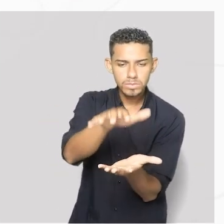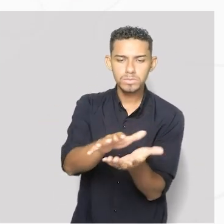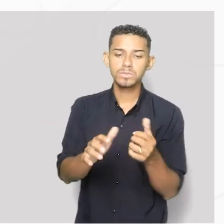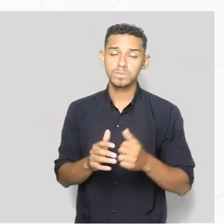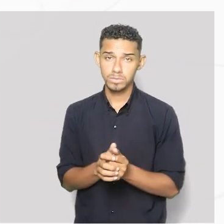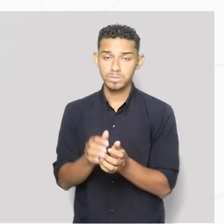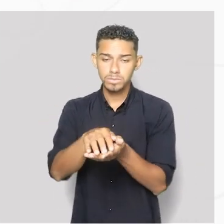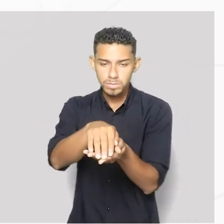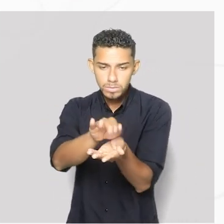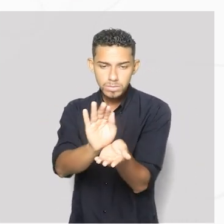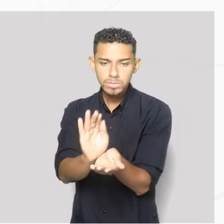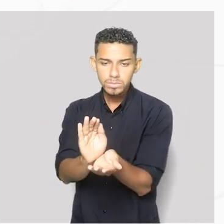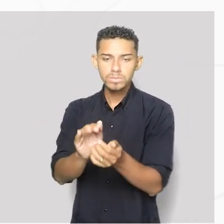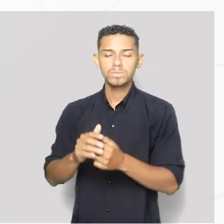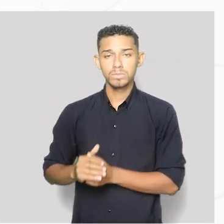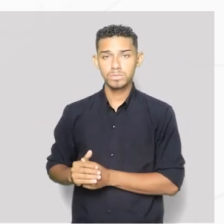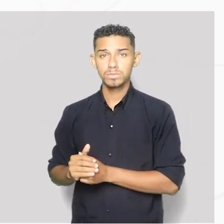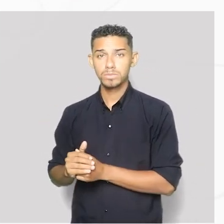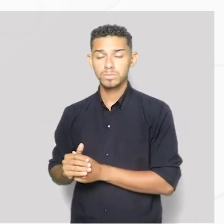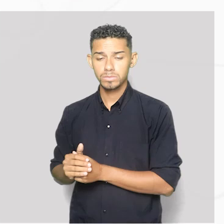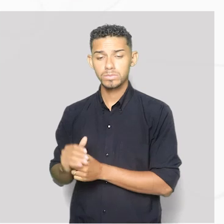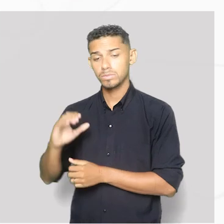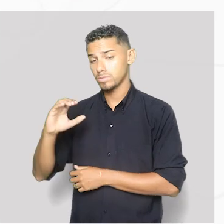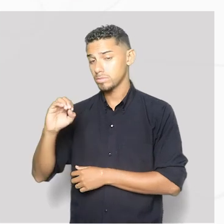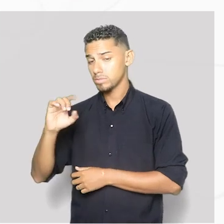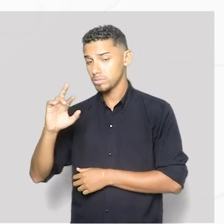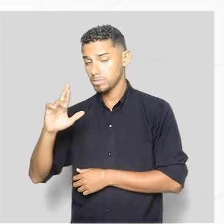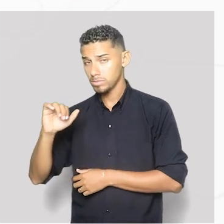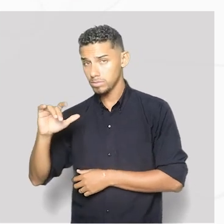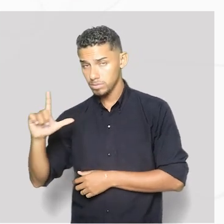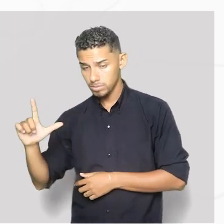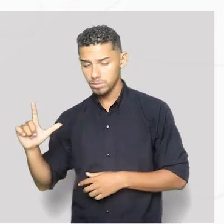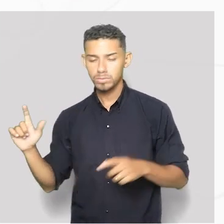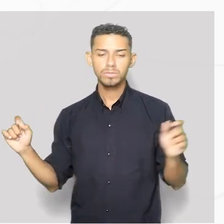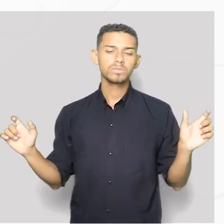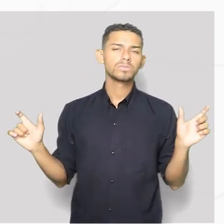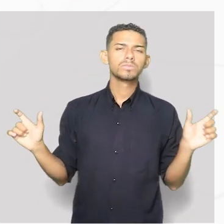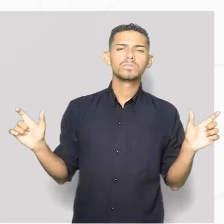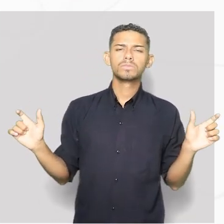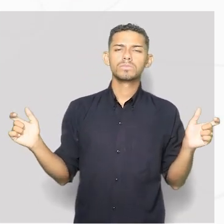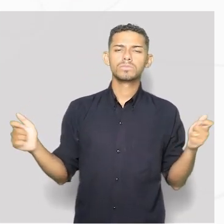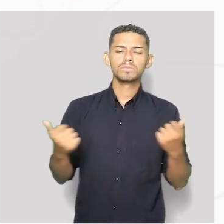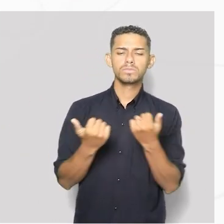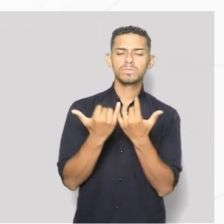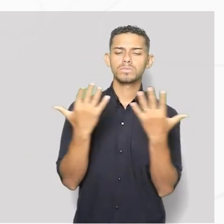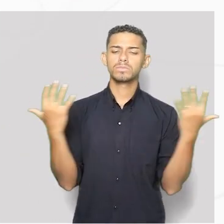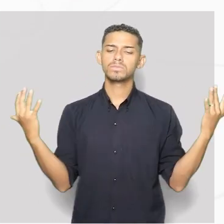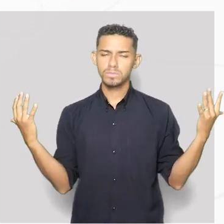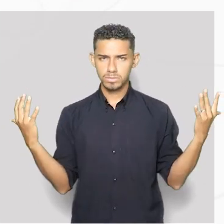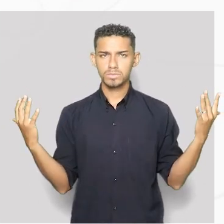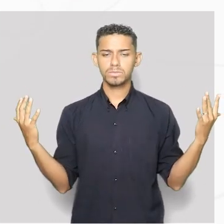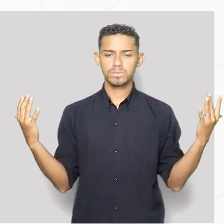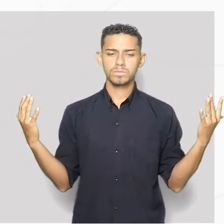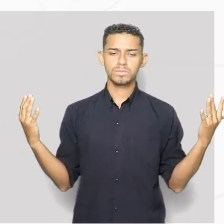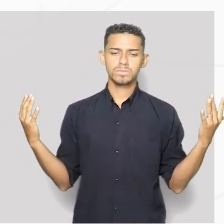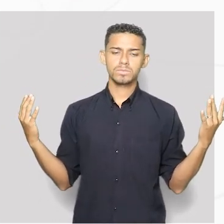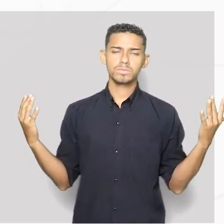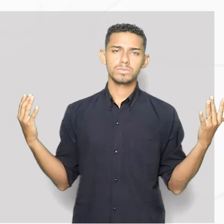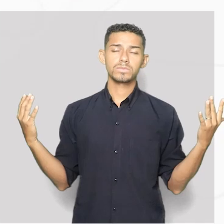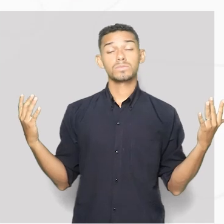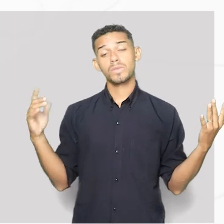ostra e corais, tá? Então, a gente tem aí uma série de animais e alguns